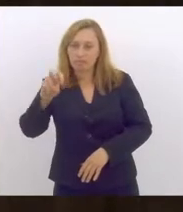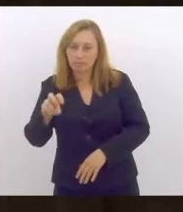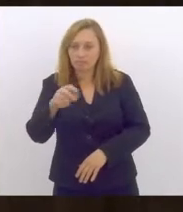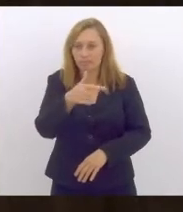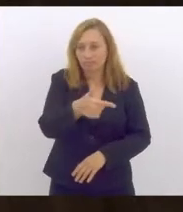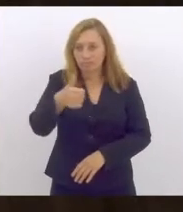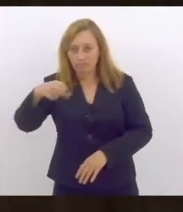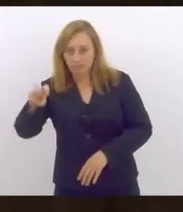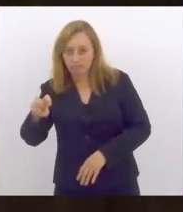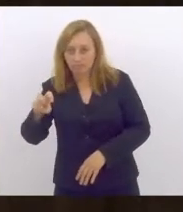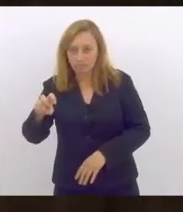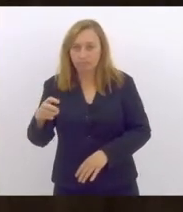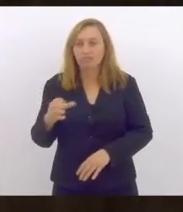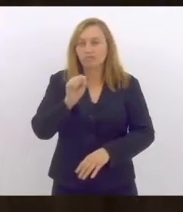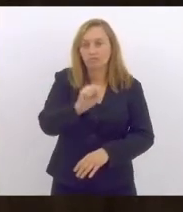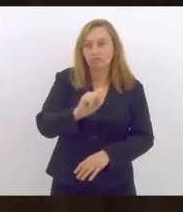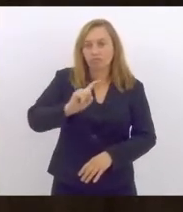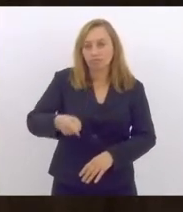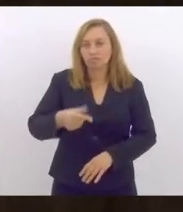7.035/2015 e